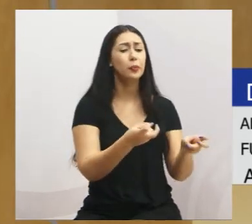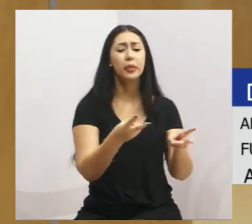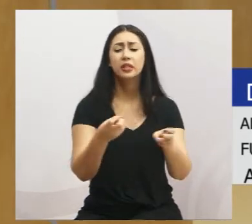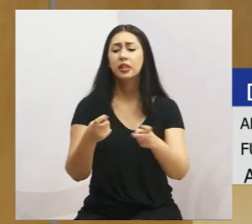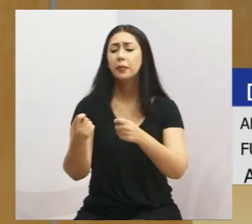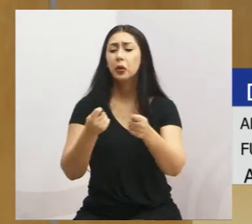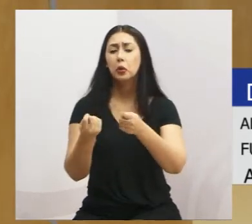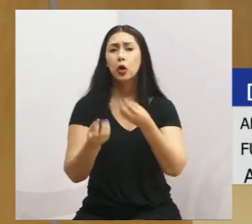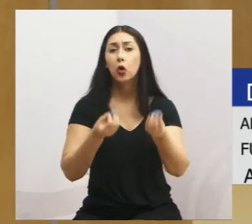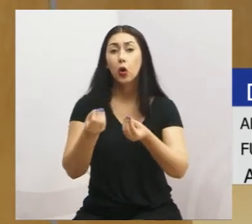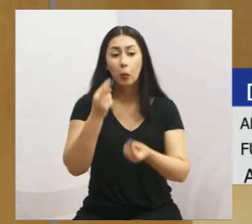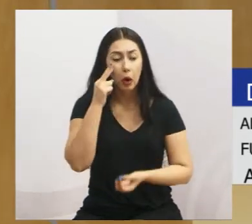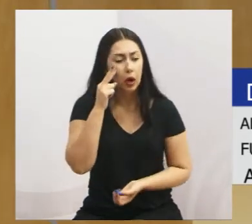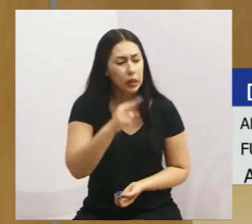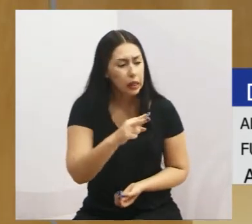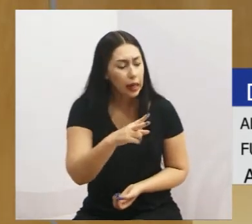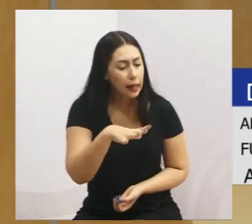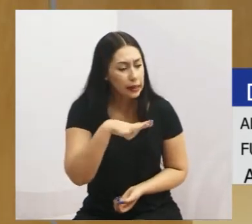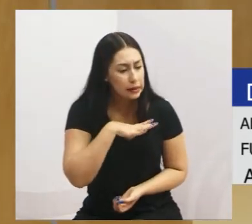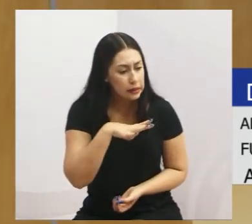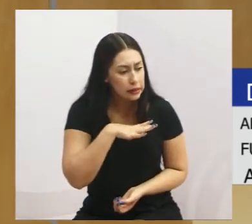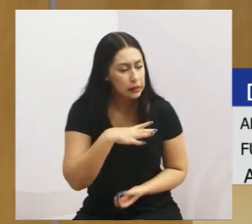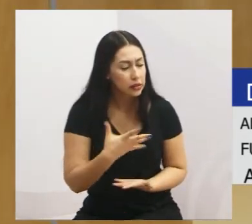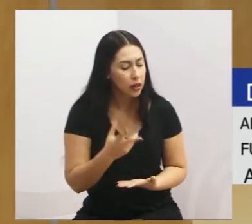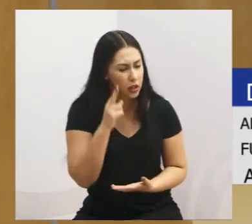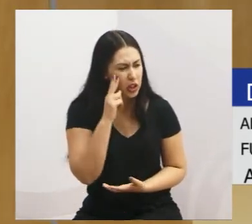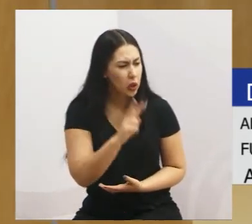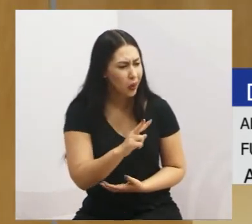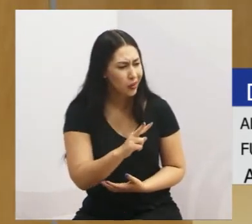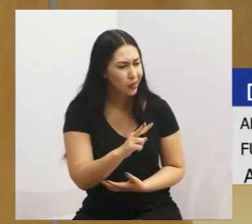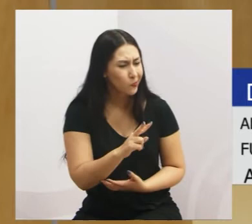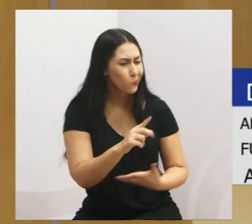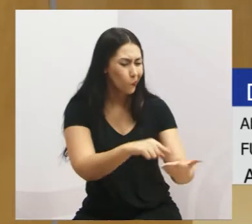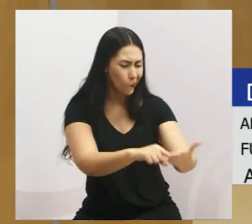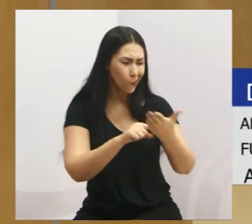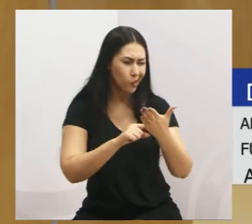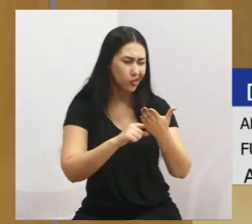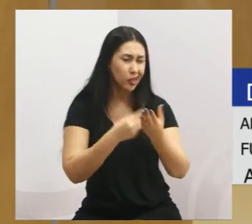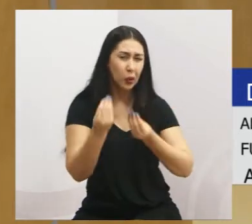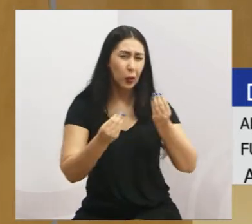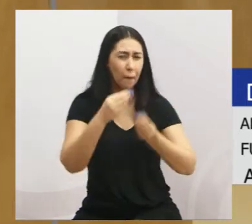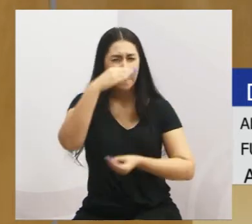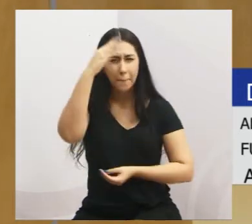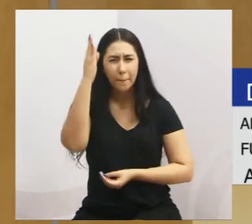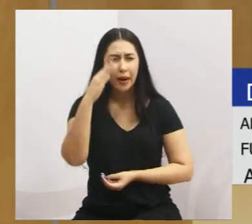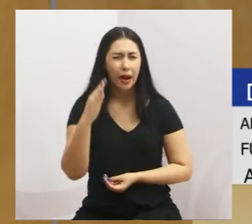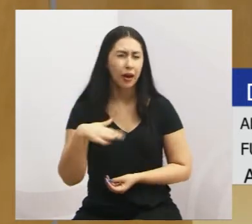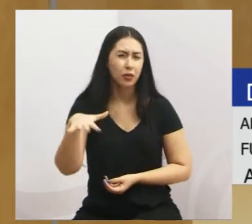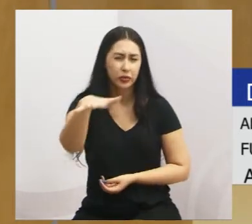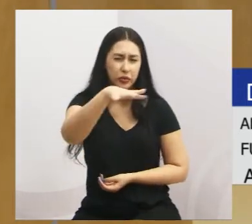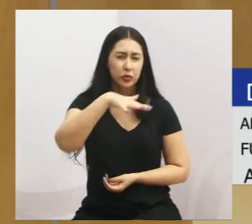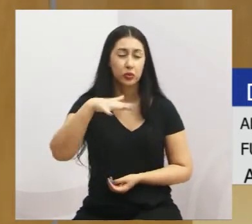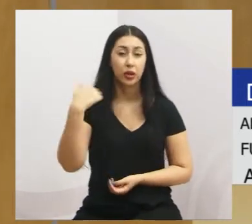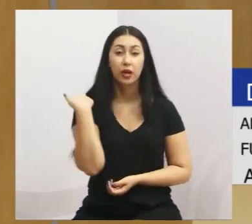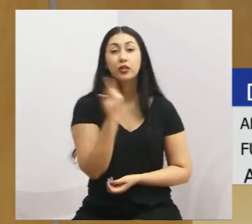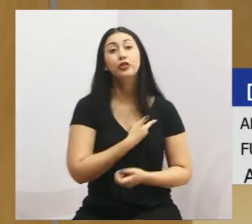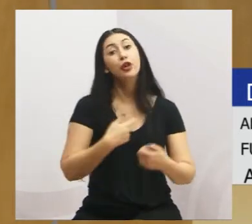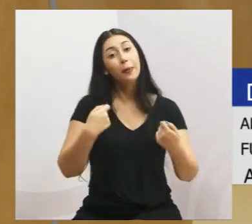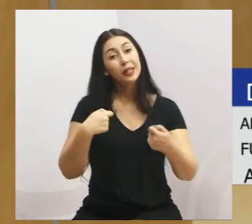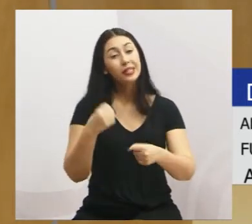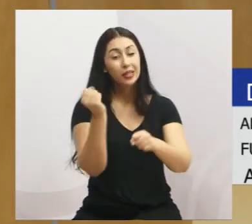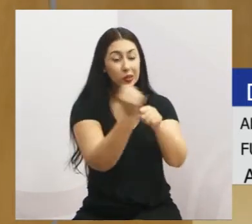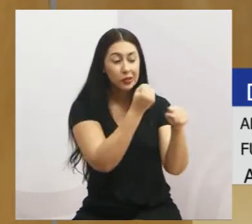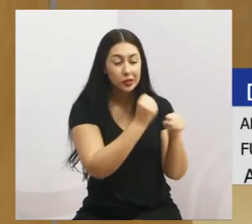país, eles se retratam onde? Se retrata na cidade. E aí nós precisamos retomar a construção de